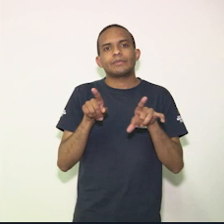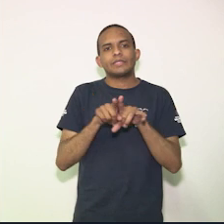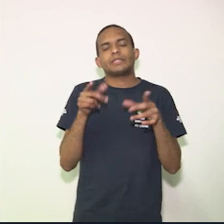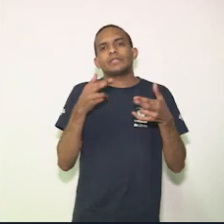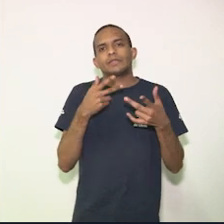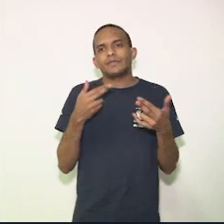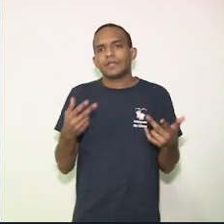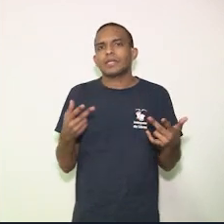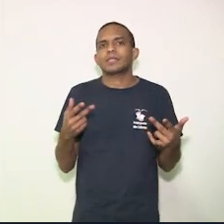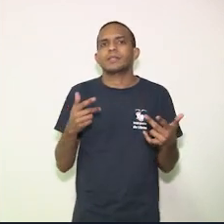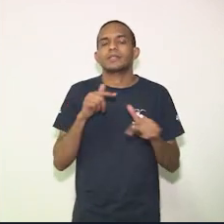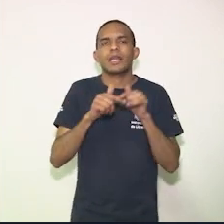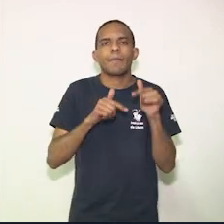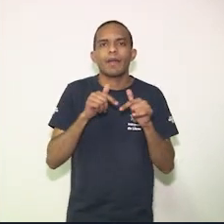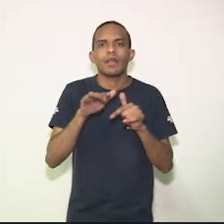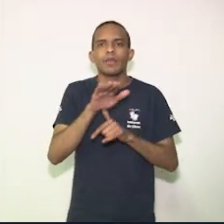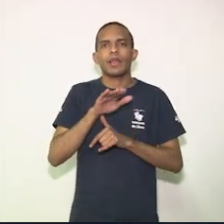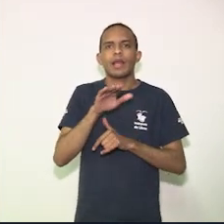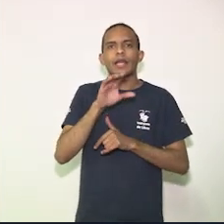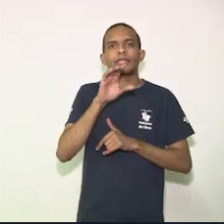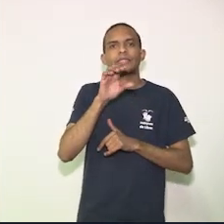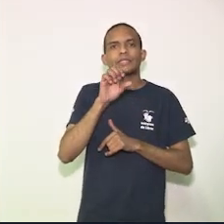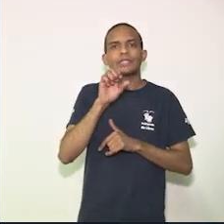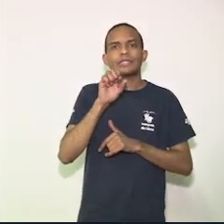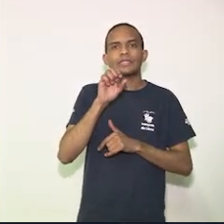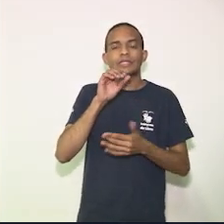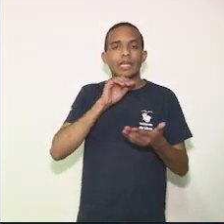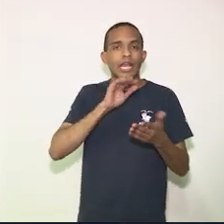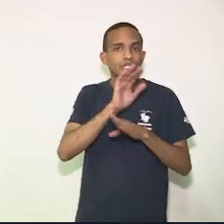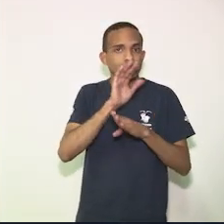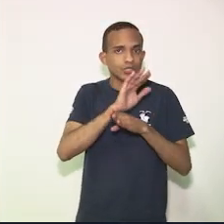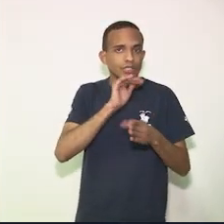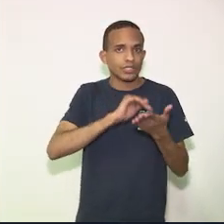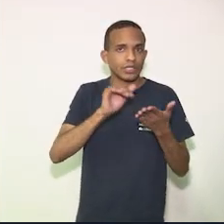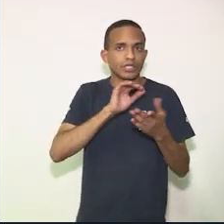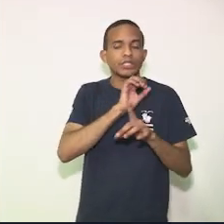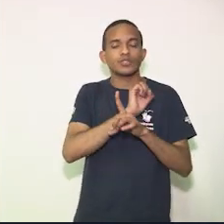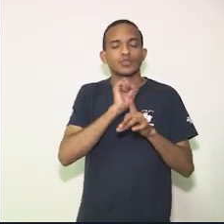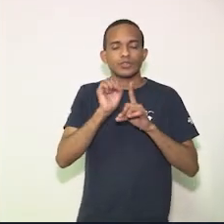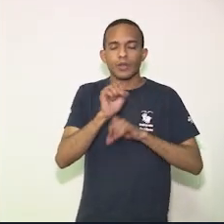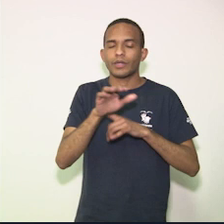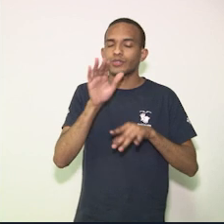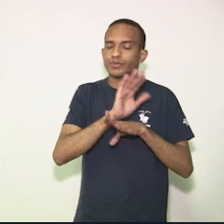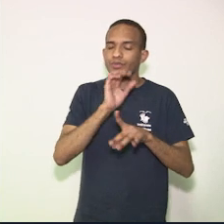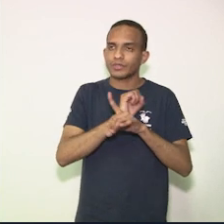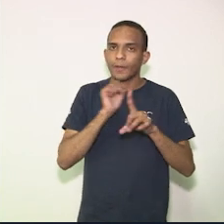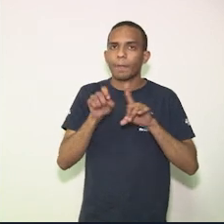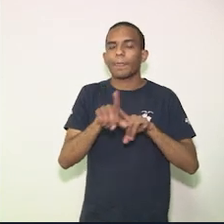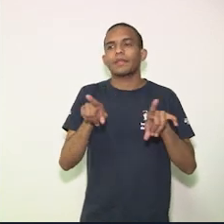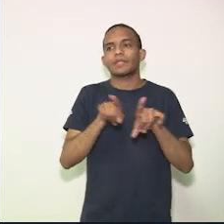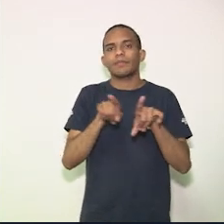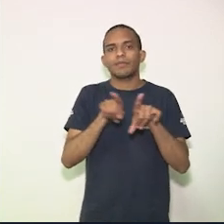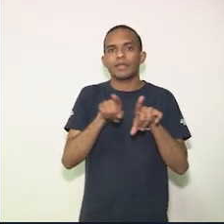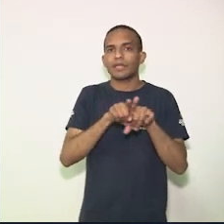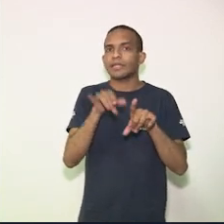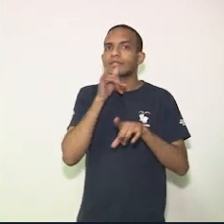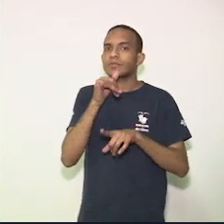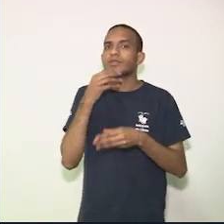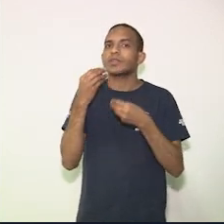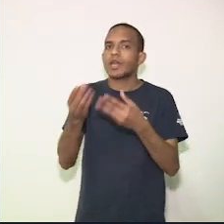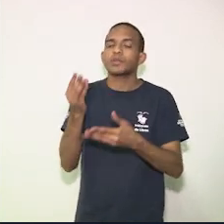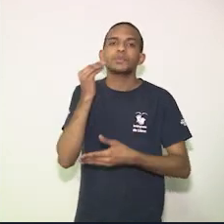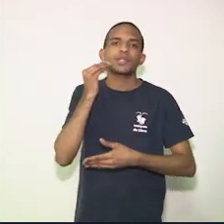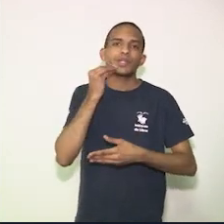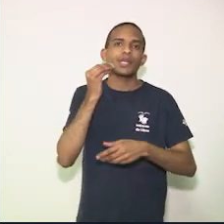atividades em SMADs, na assistência social, ofertando o censo de testagem